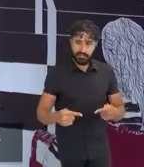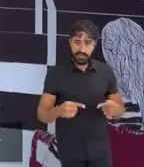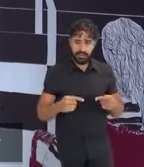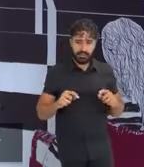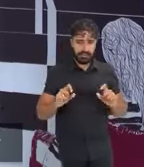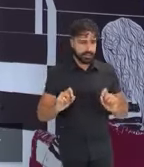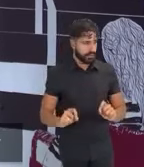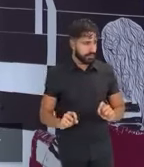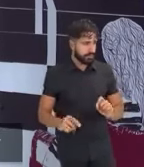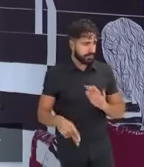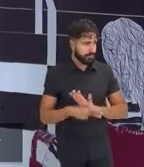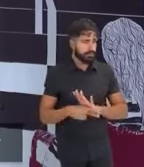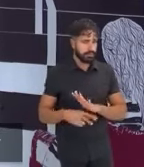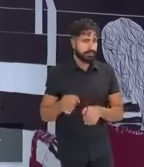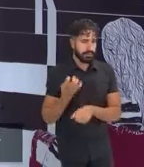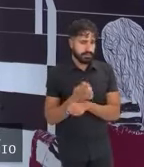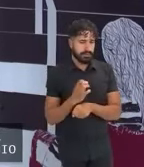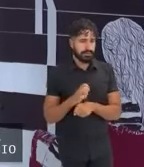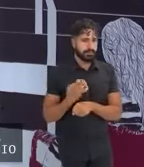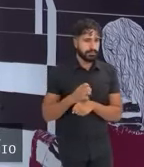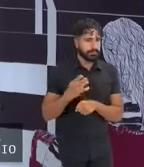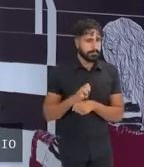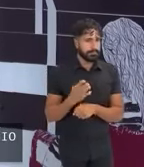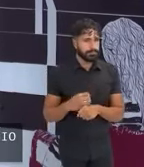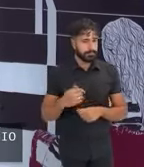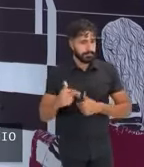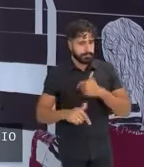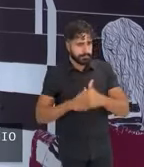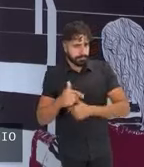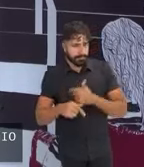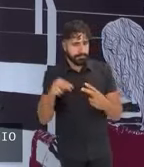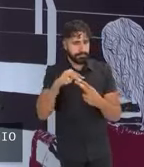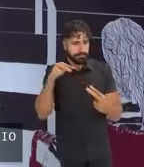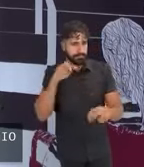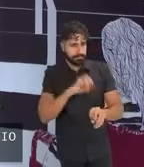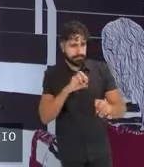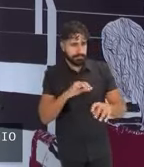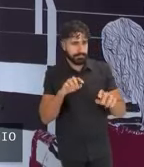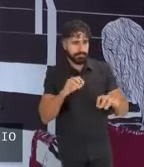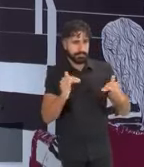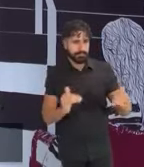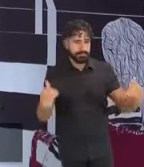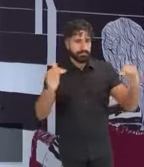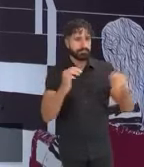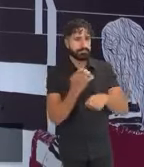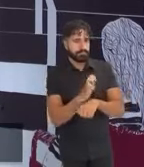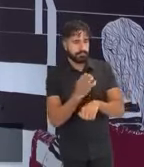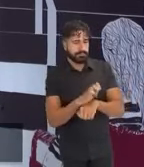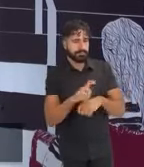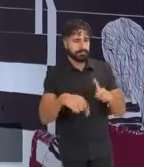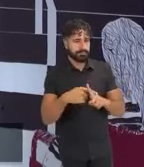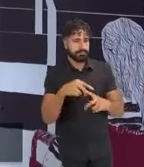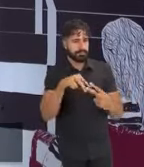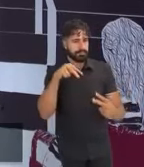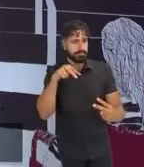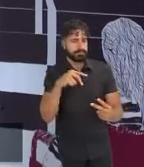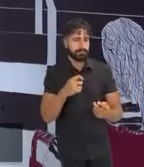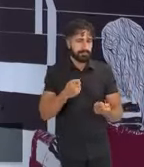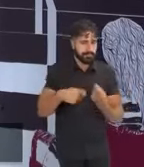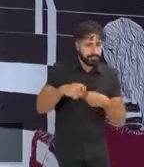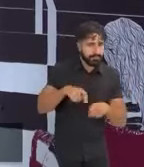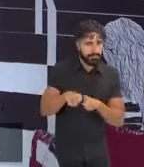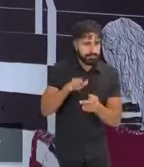ambiente de estágio, estágio e empregabilidade, perspectiva da educação e ensino superior, estágio em empregabilidade, perspectiva de mercado e